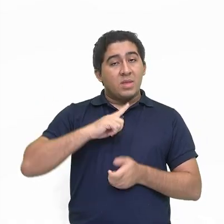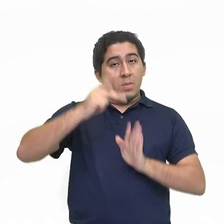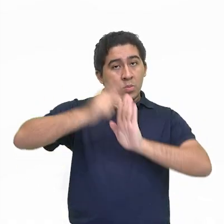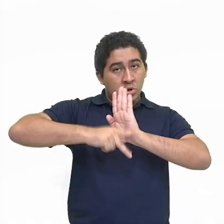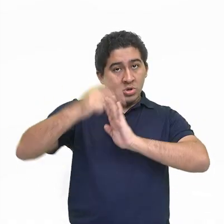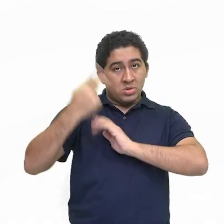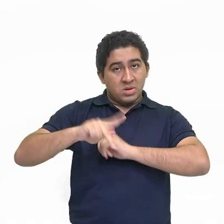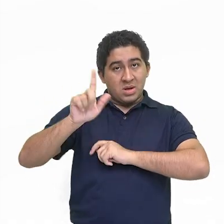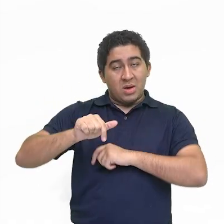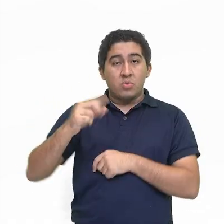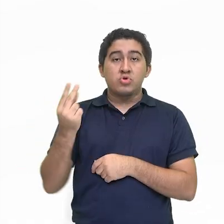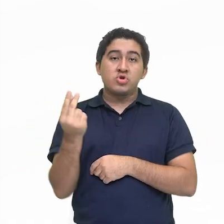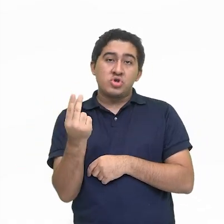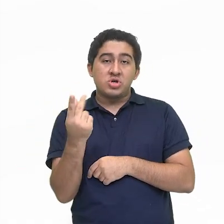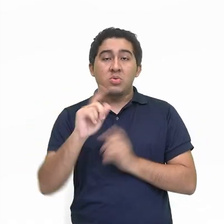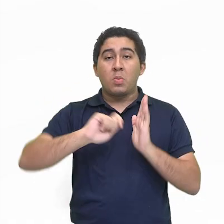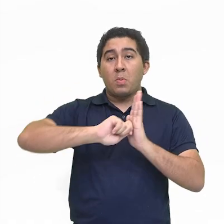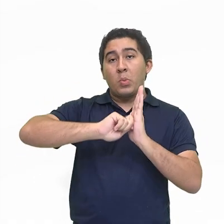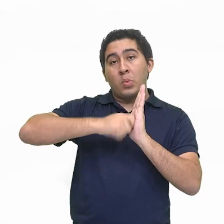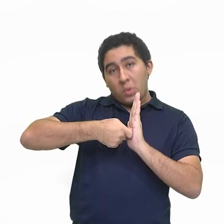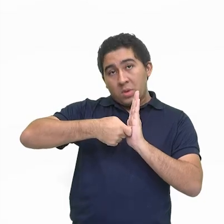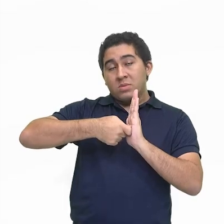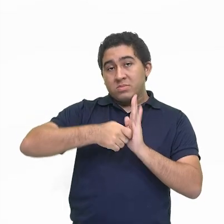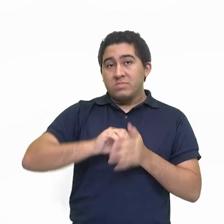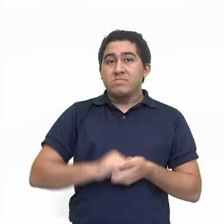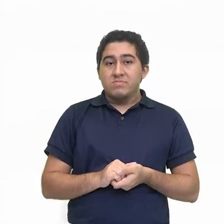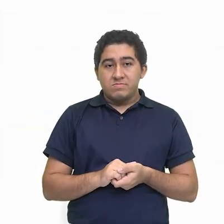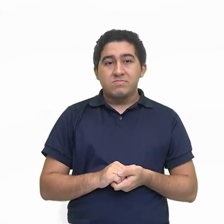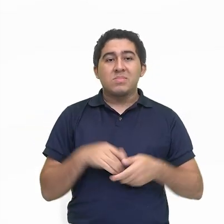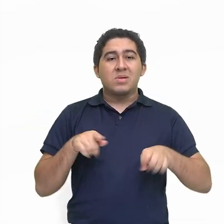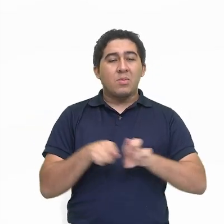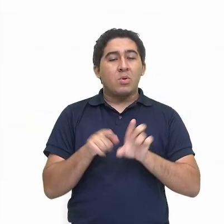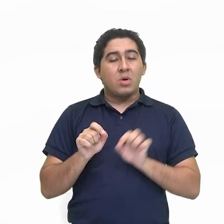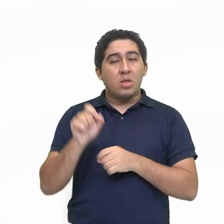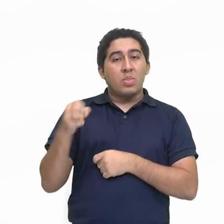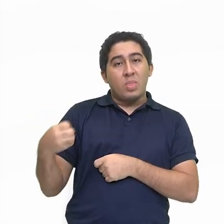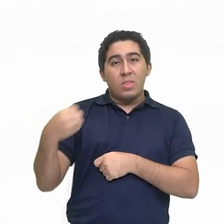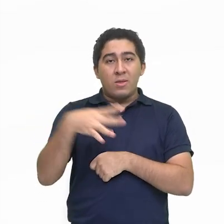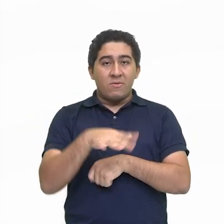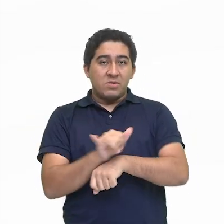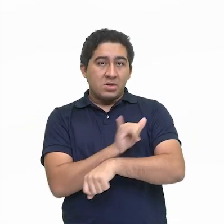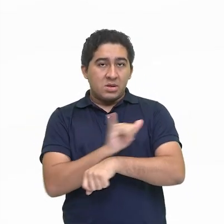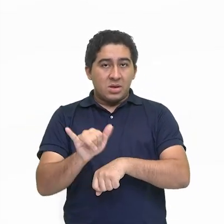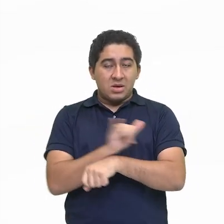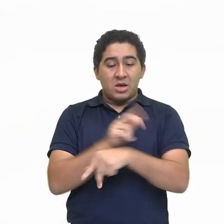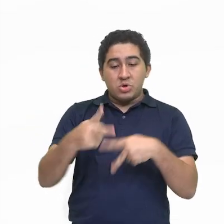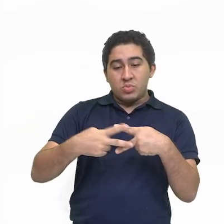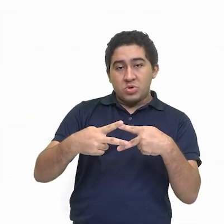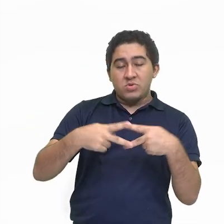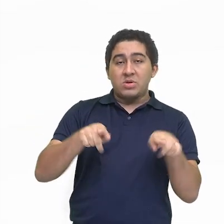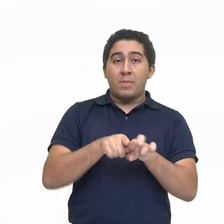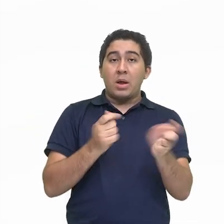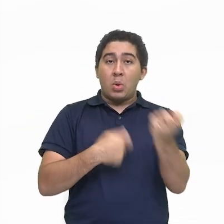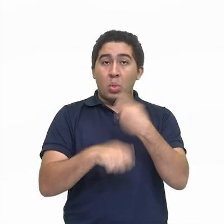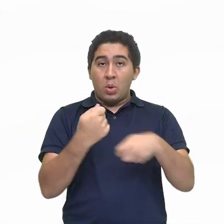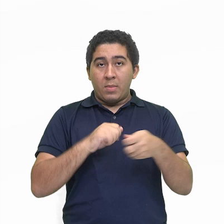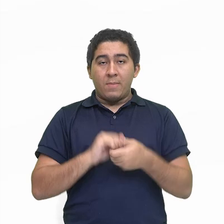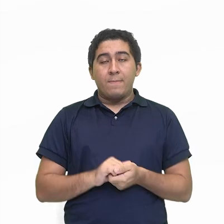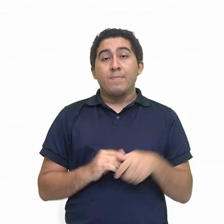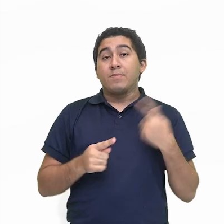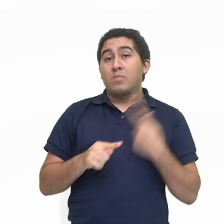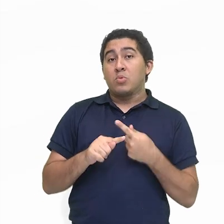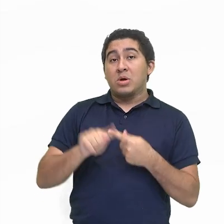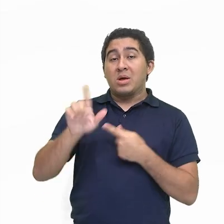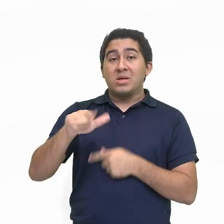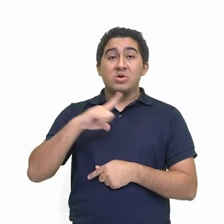com dinheiro bloqueado, né, as íntegras das novas medidas administrativas e econômicas. O fato dele